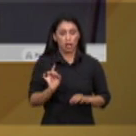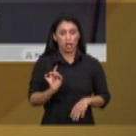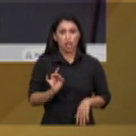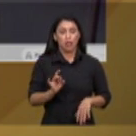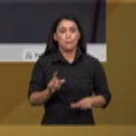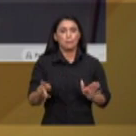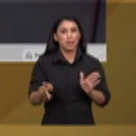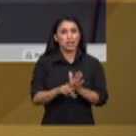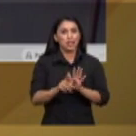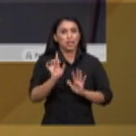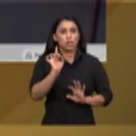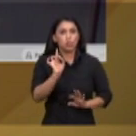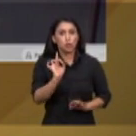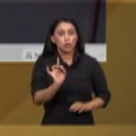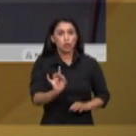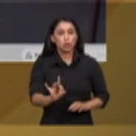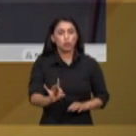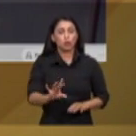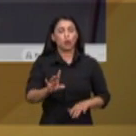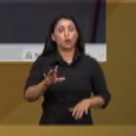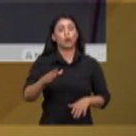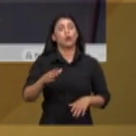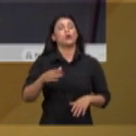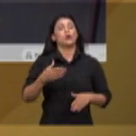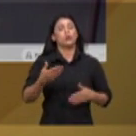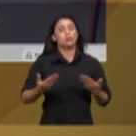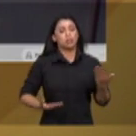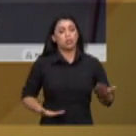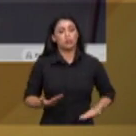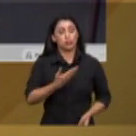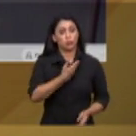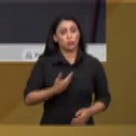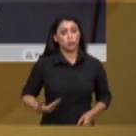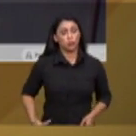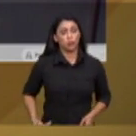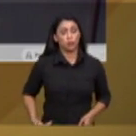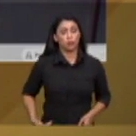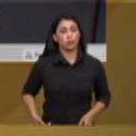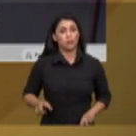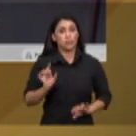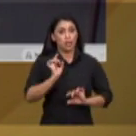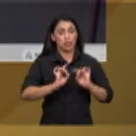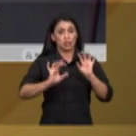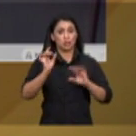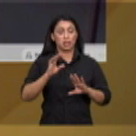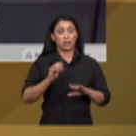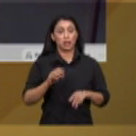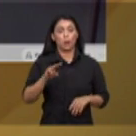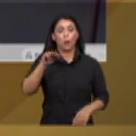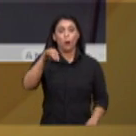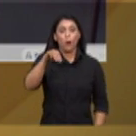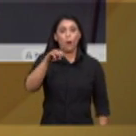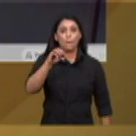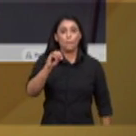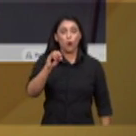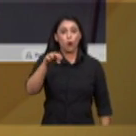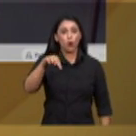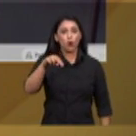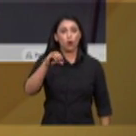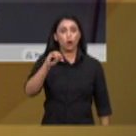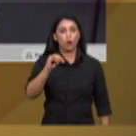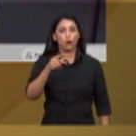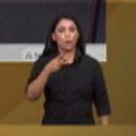prestação dos serviços públicos é a expressão de uma situação de privilégio, monopólio e privilégio são distintos entre